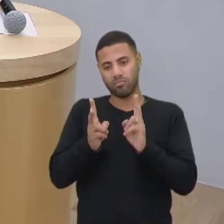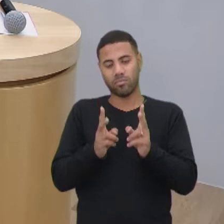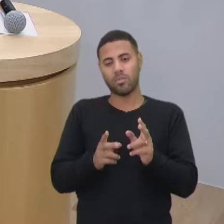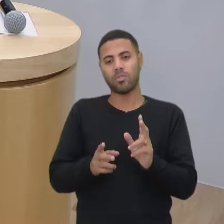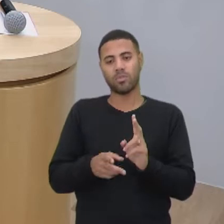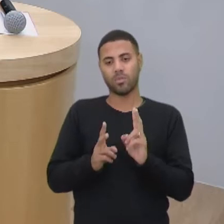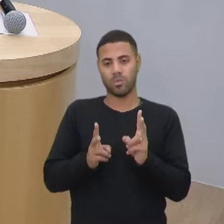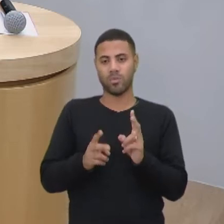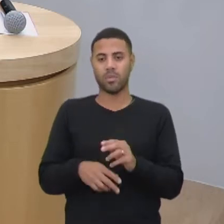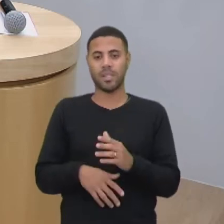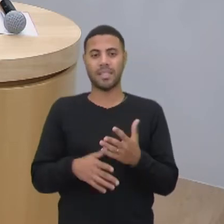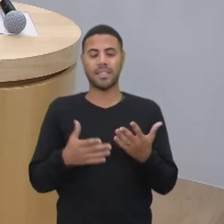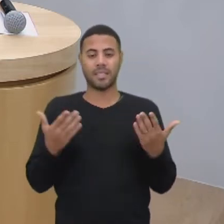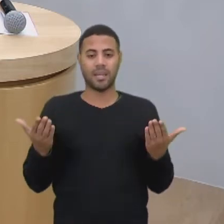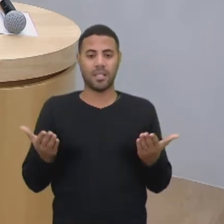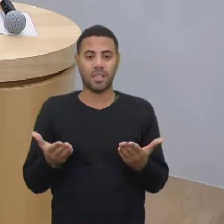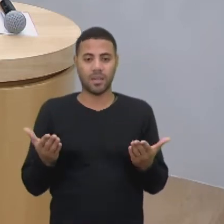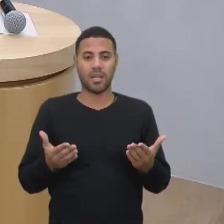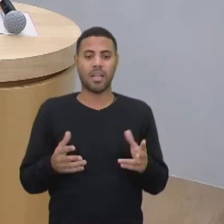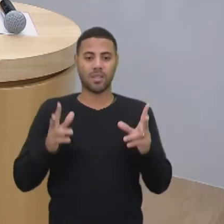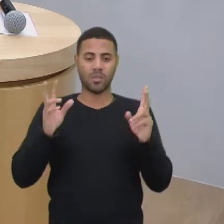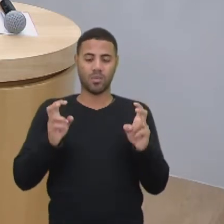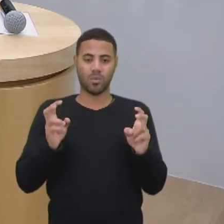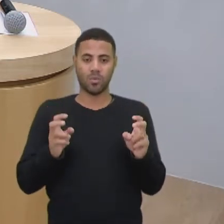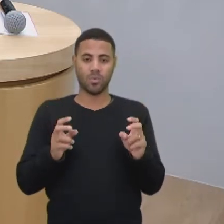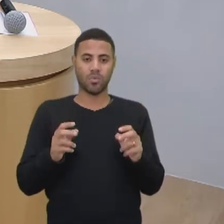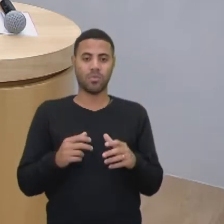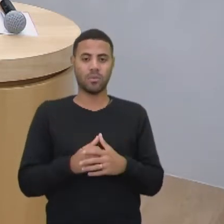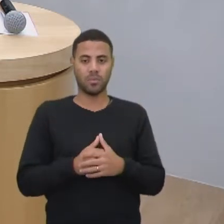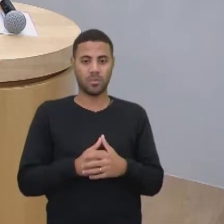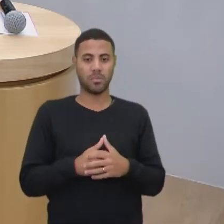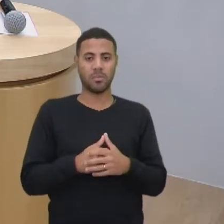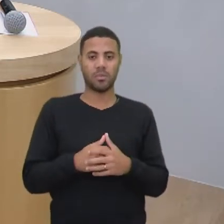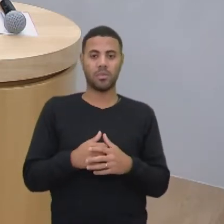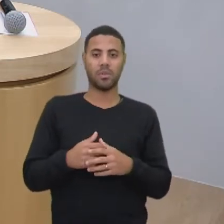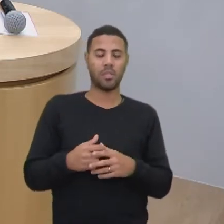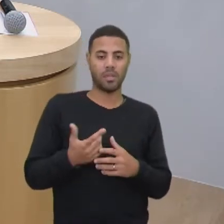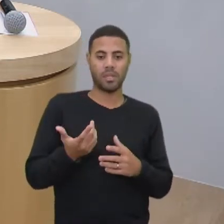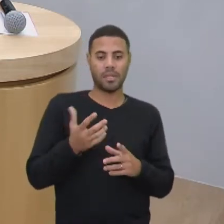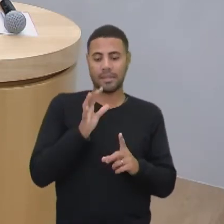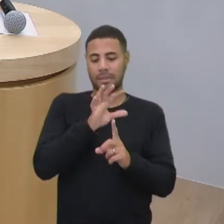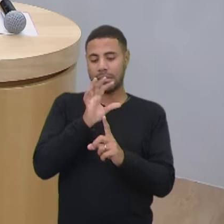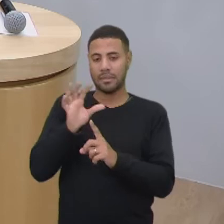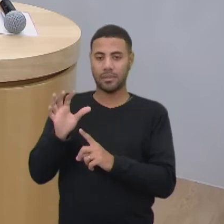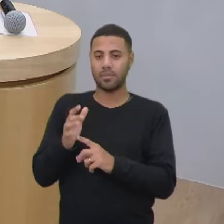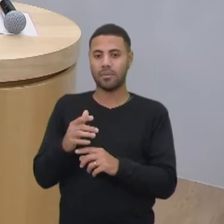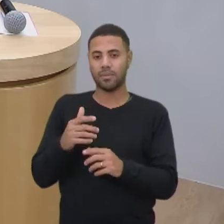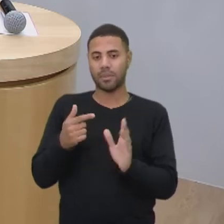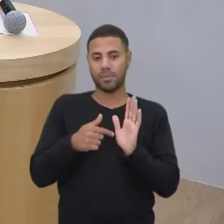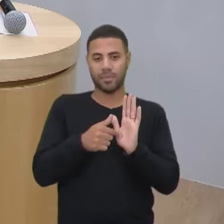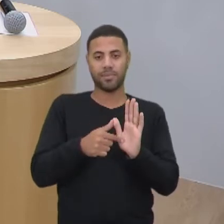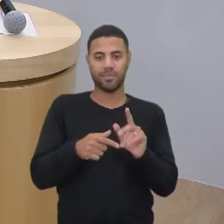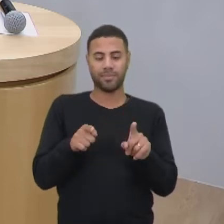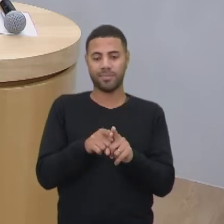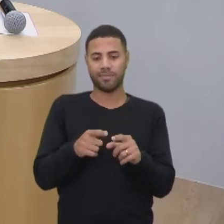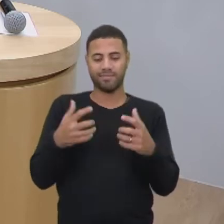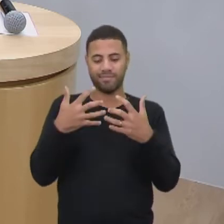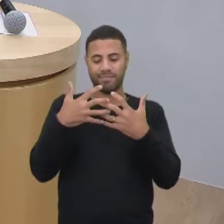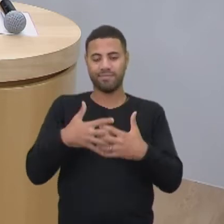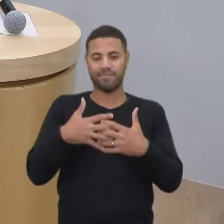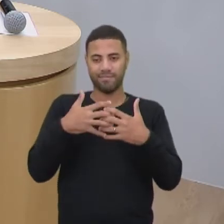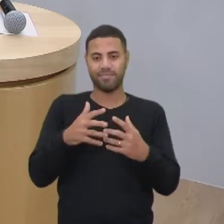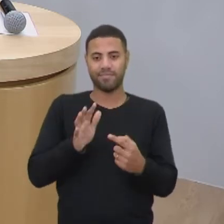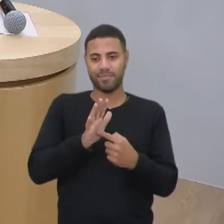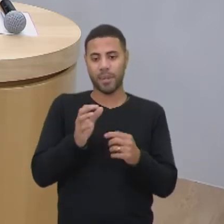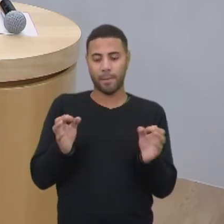momento. Então... Assuntos mais polemizados. Exatamente, houve uma crítica que a tirinha quer trazer. Ou seja, tirinha